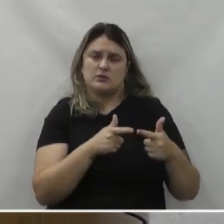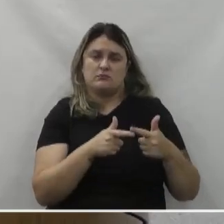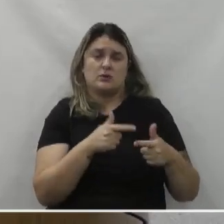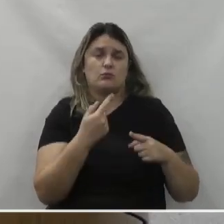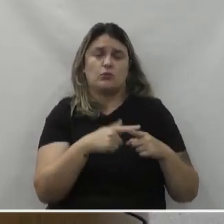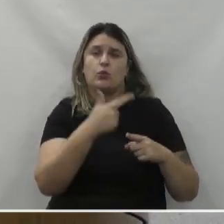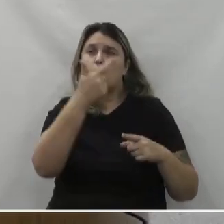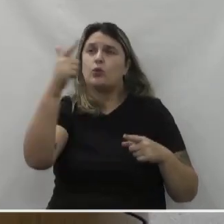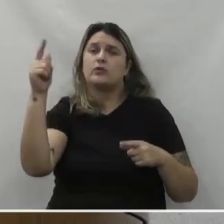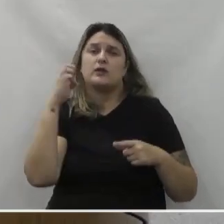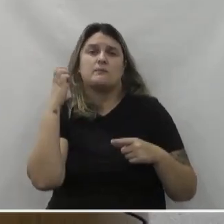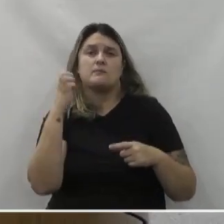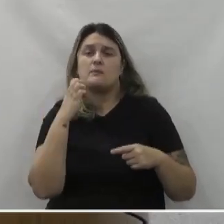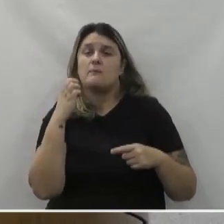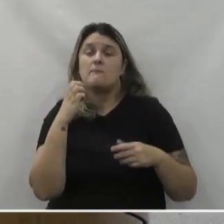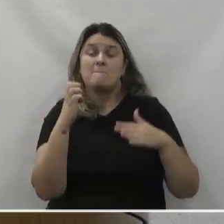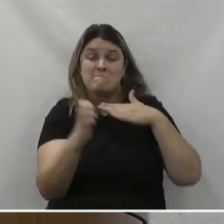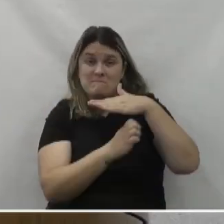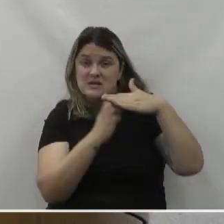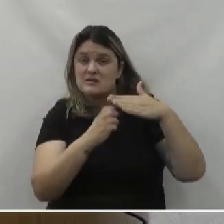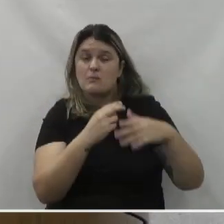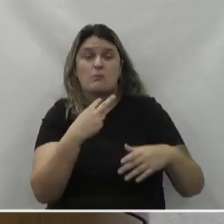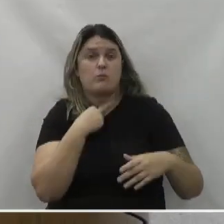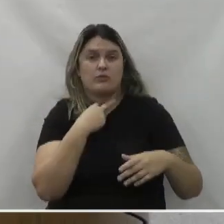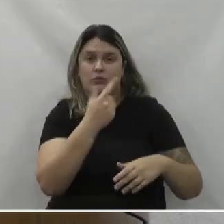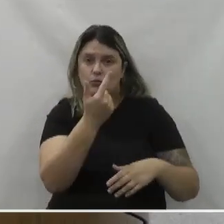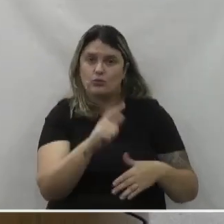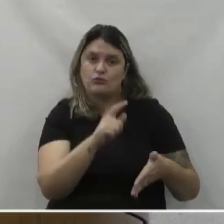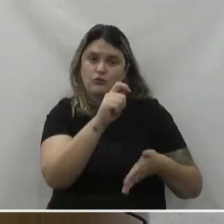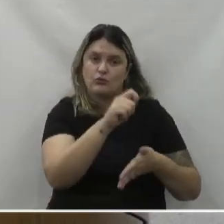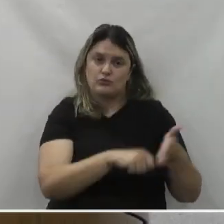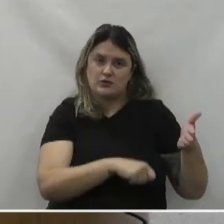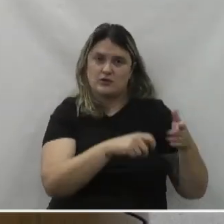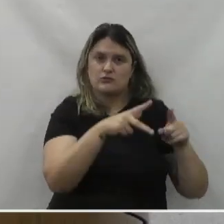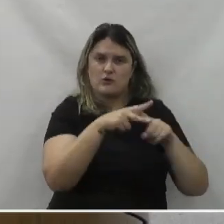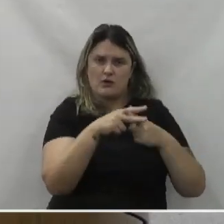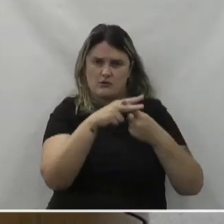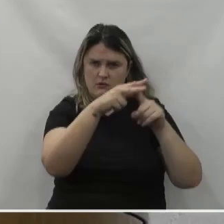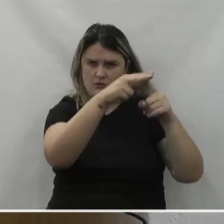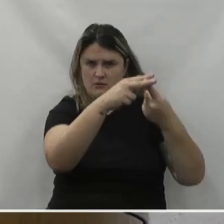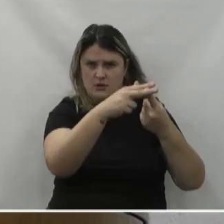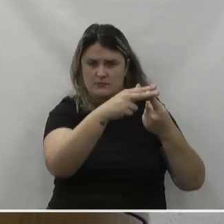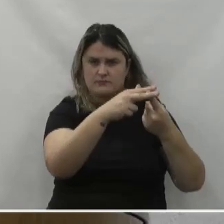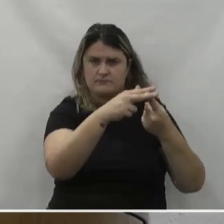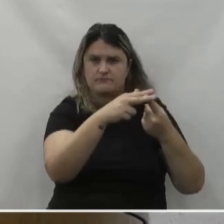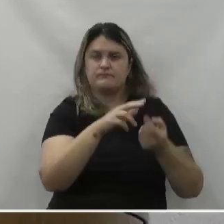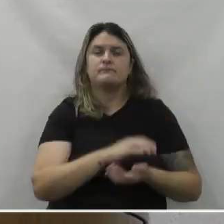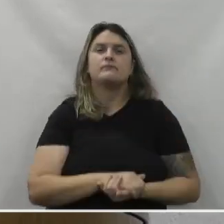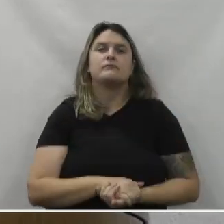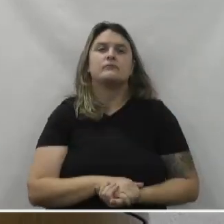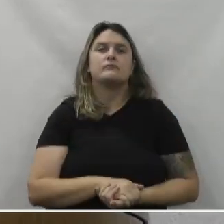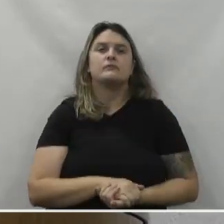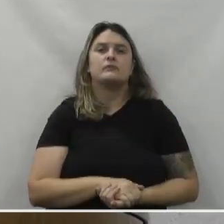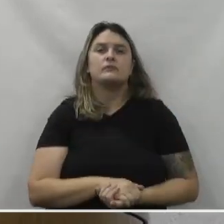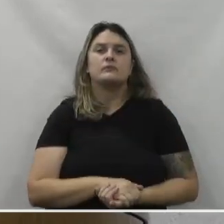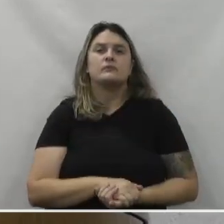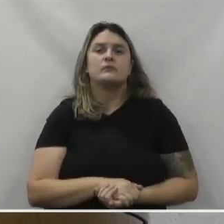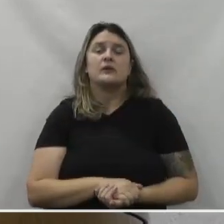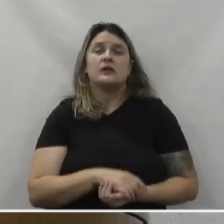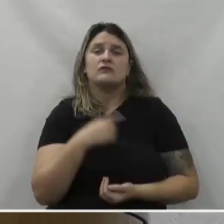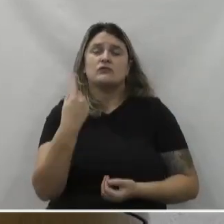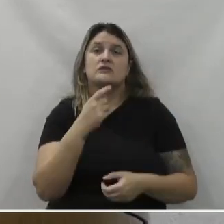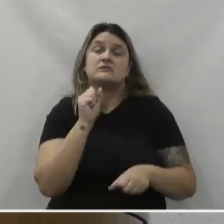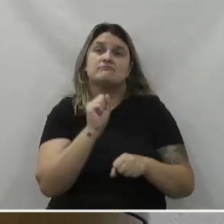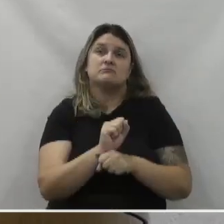empresa pode ser contratada para estar fazendo as melhorias no nosso parque de iluminação pública, e a